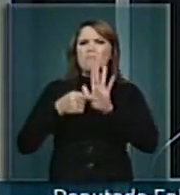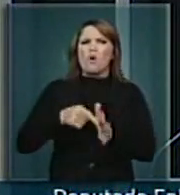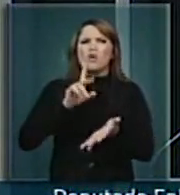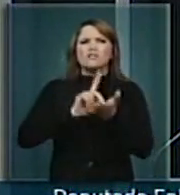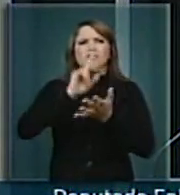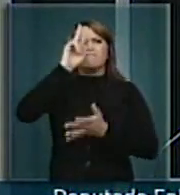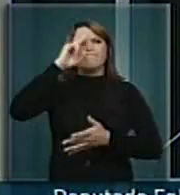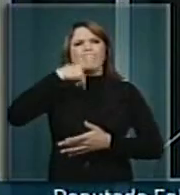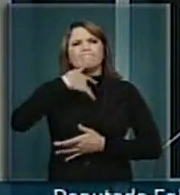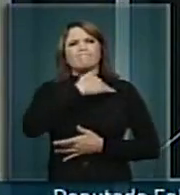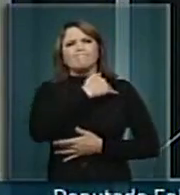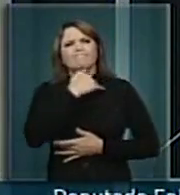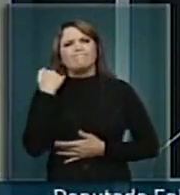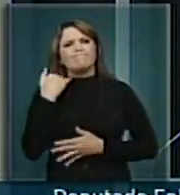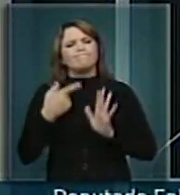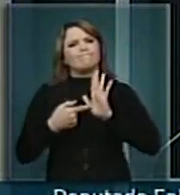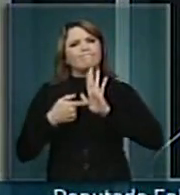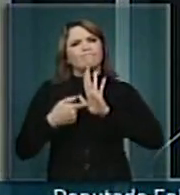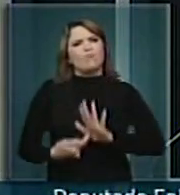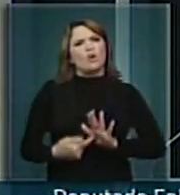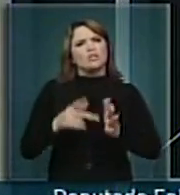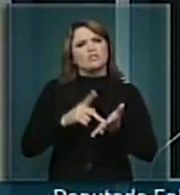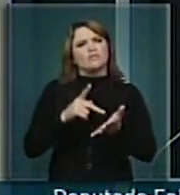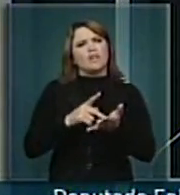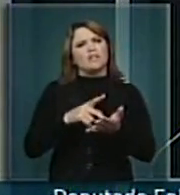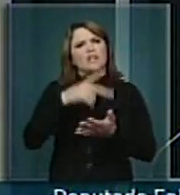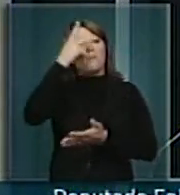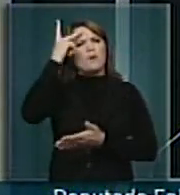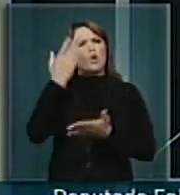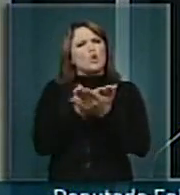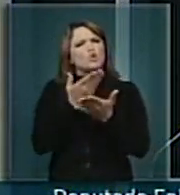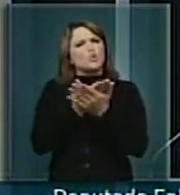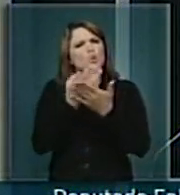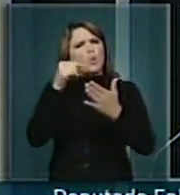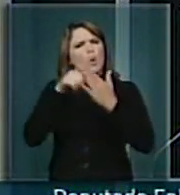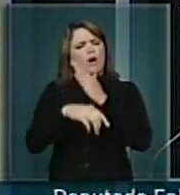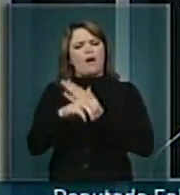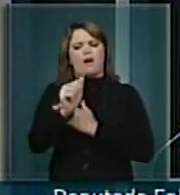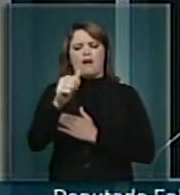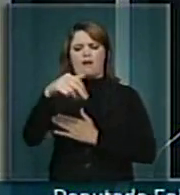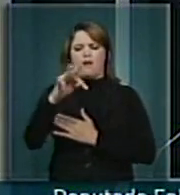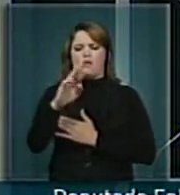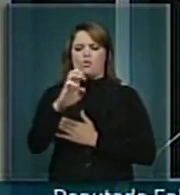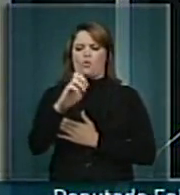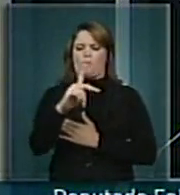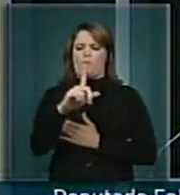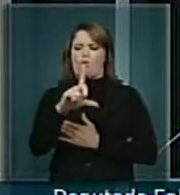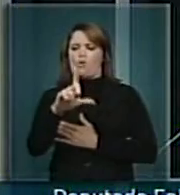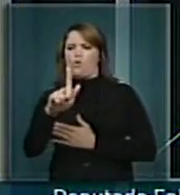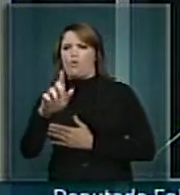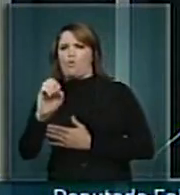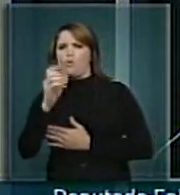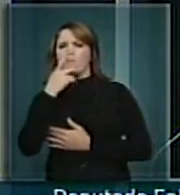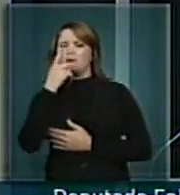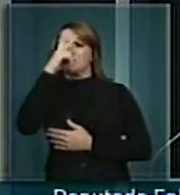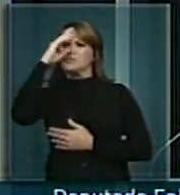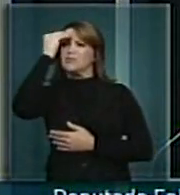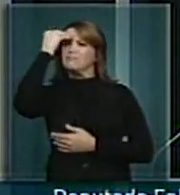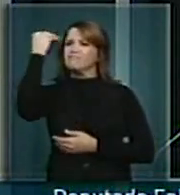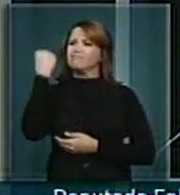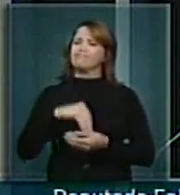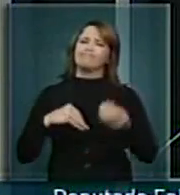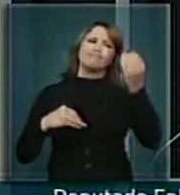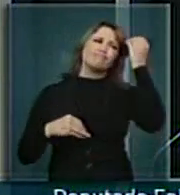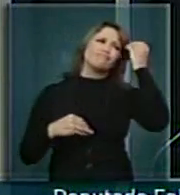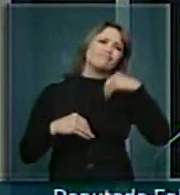e irreversível reflete, segundo antropólogos de renome, o desencanto que toma conta do inconsciente coletivo,